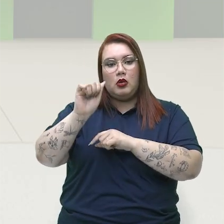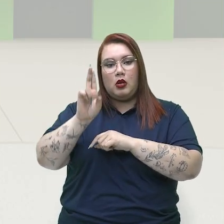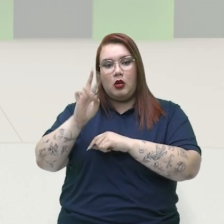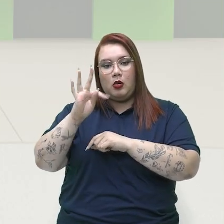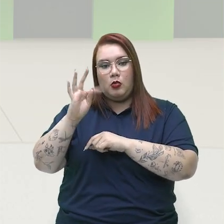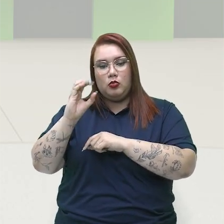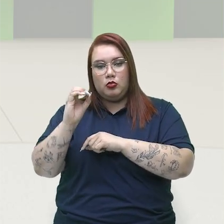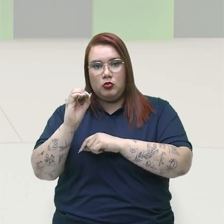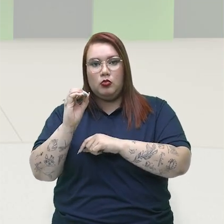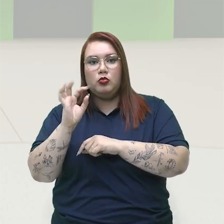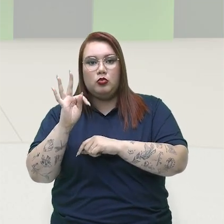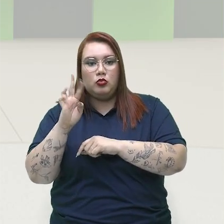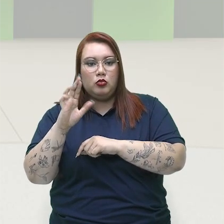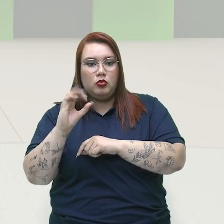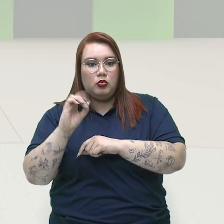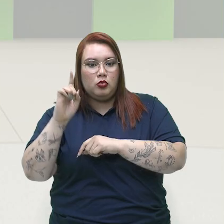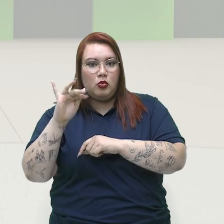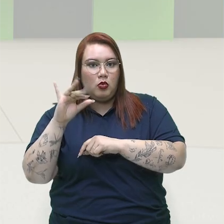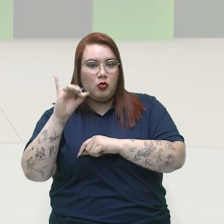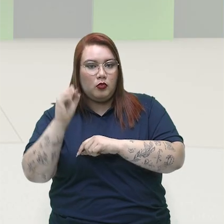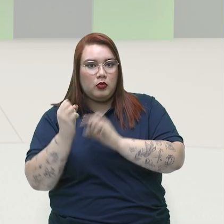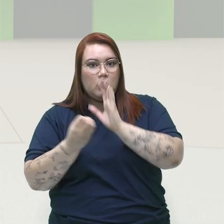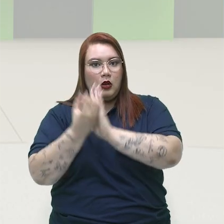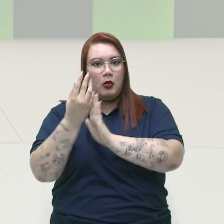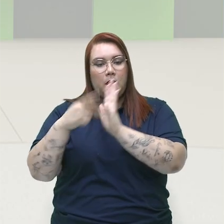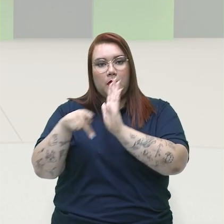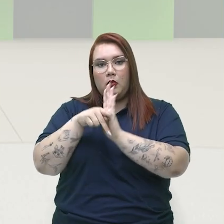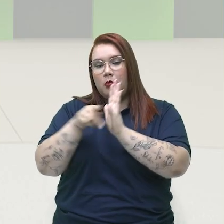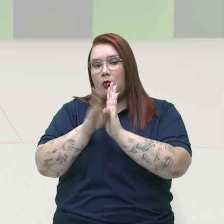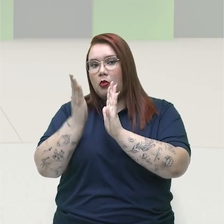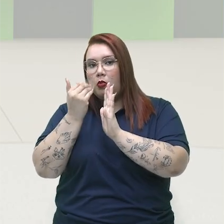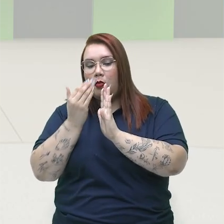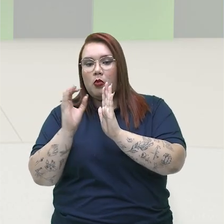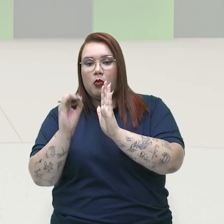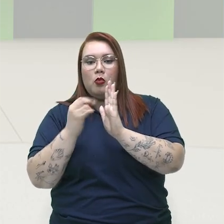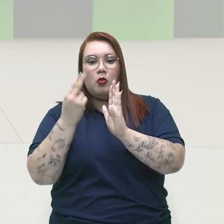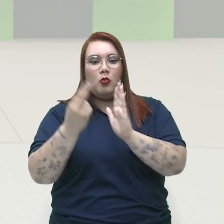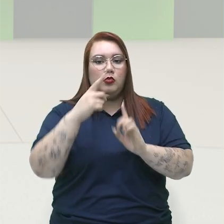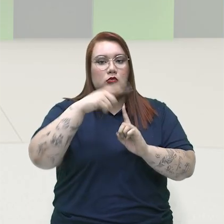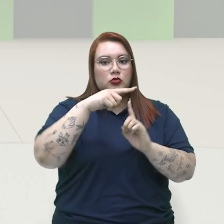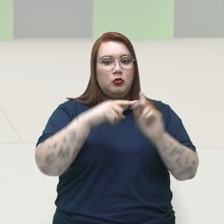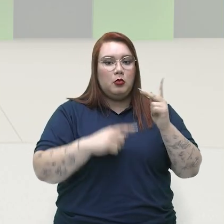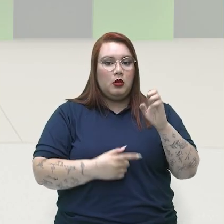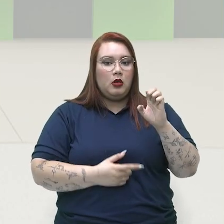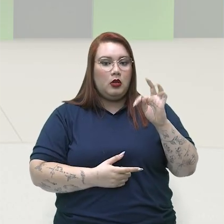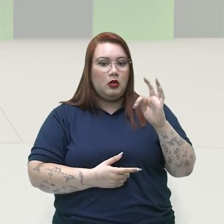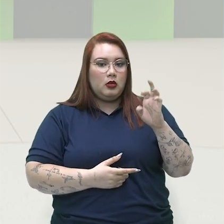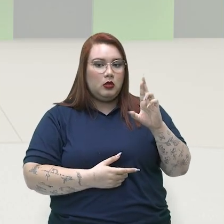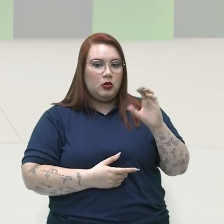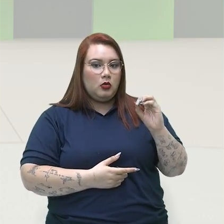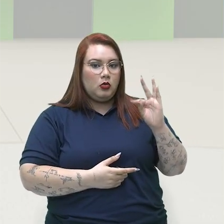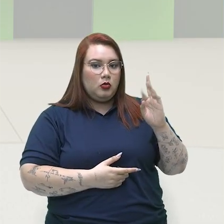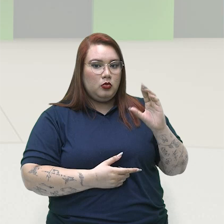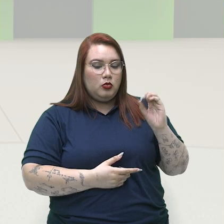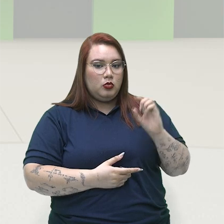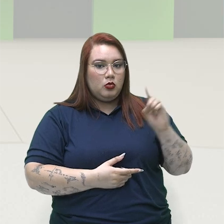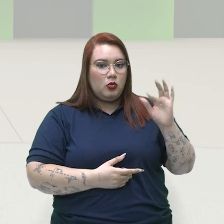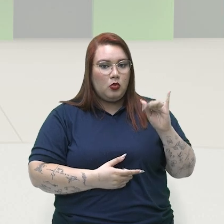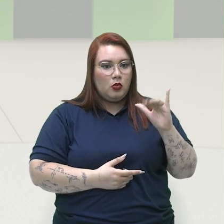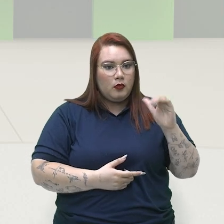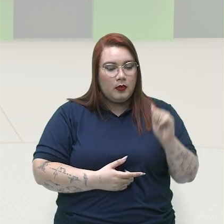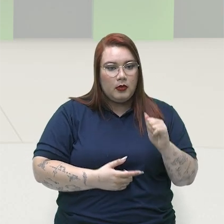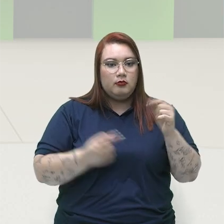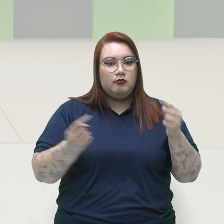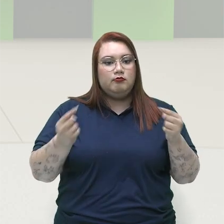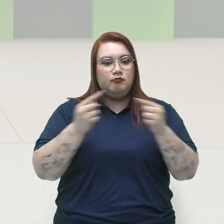autotróficos, produzir o seu próprio alimento, ou pode ter espécie ali heterotrófica, que precisa se alimentar para obter